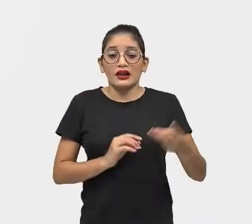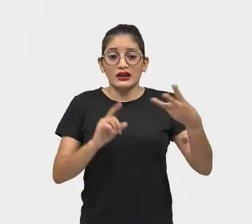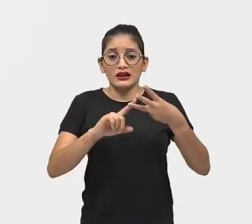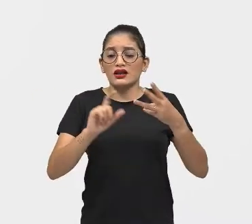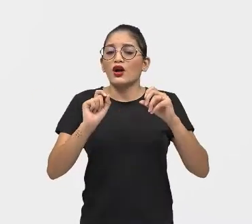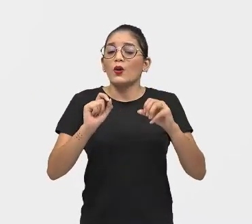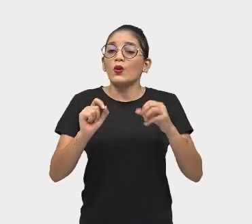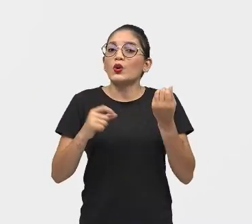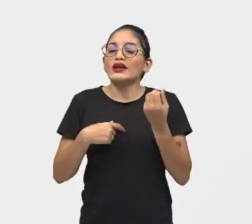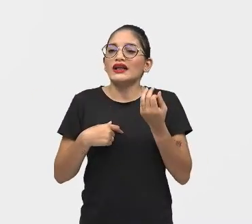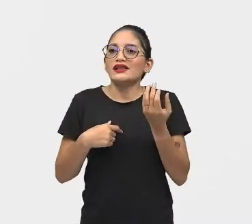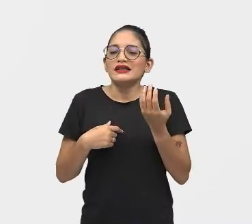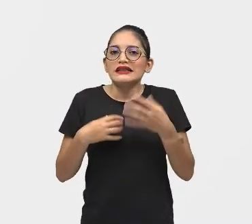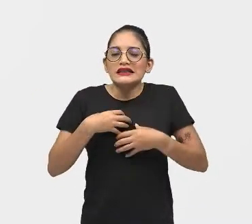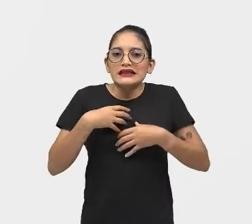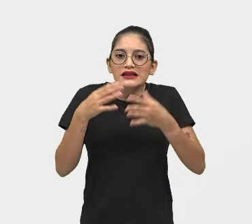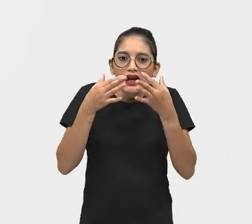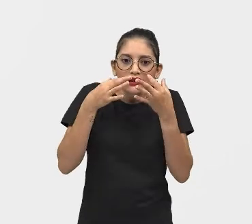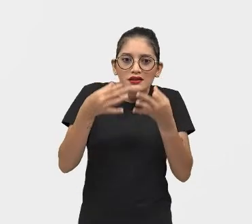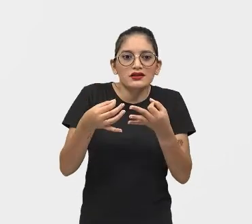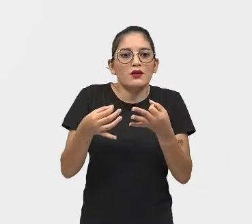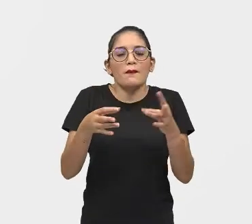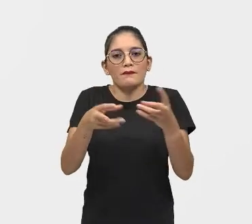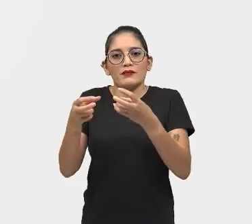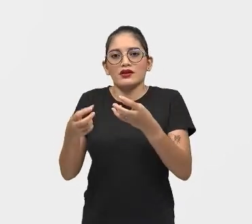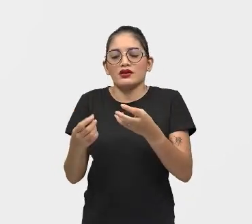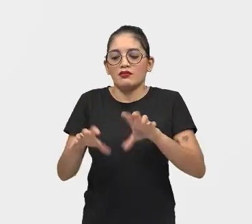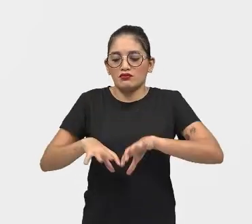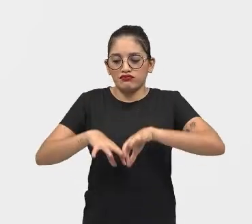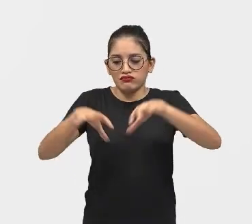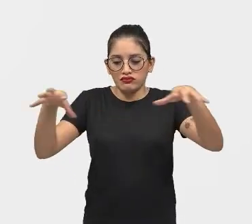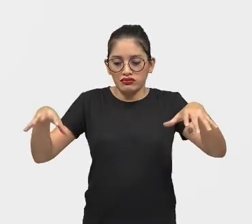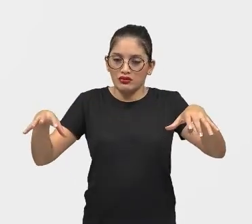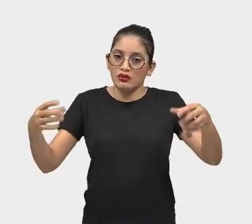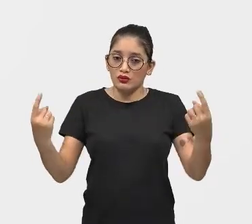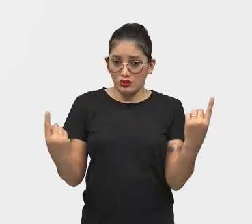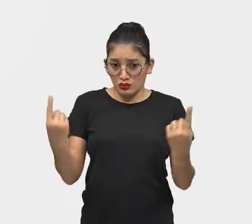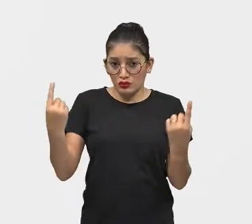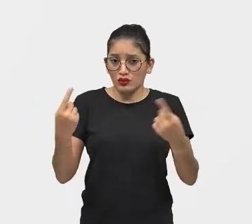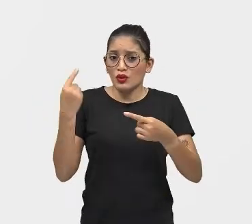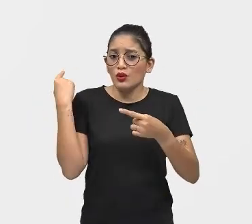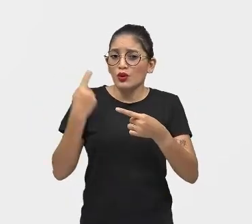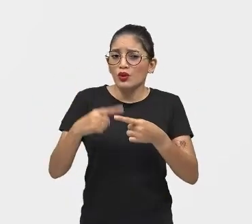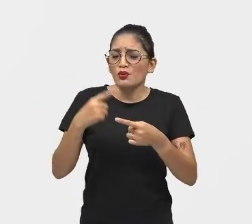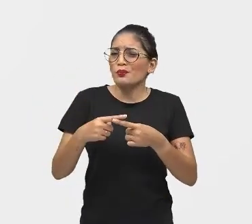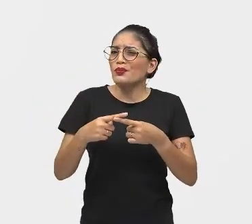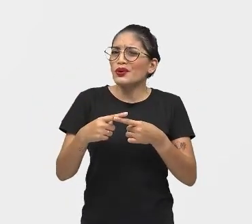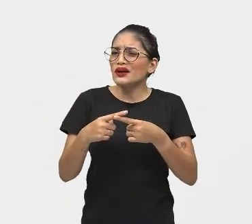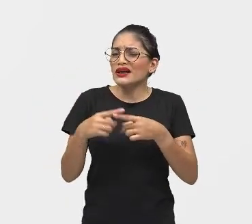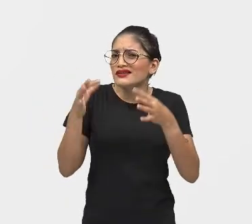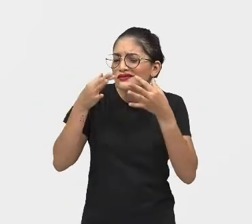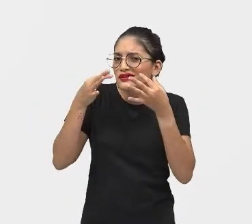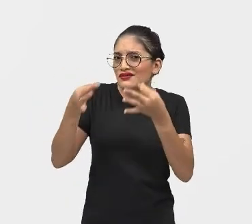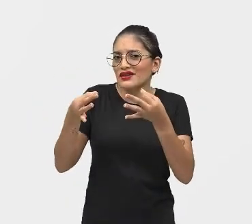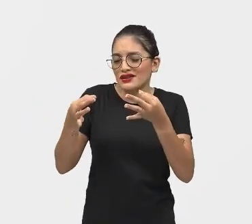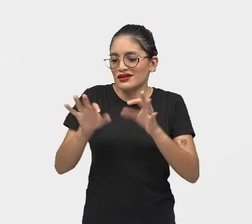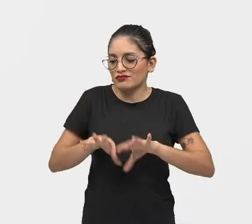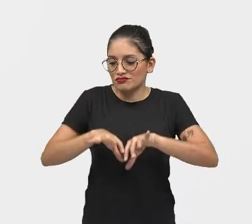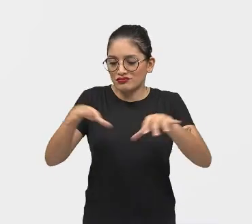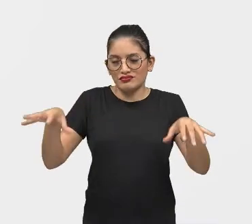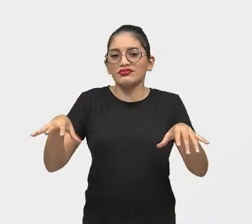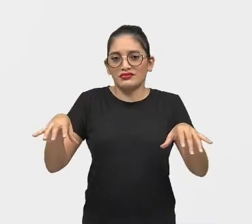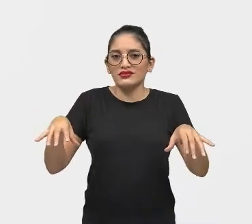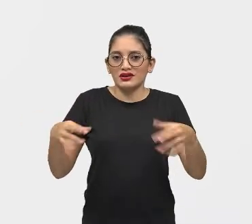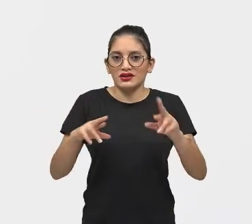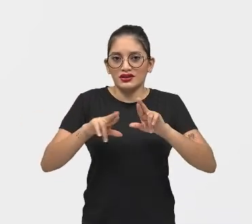atenção nessas duas formas de ver o mundo? E por que te chamou a atenção? Muito bem, pessoal, vamos